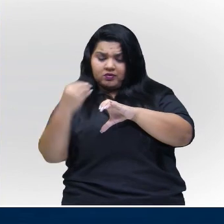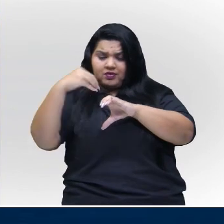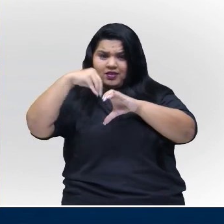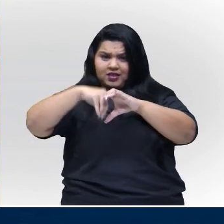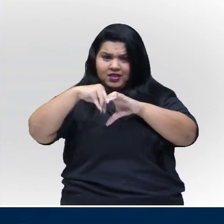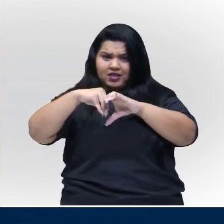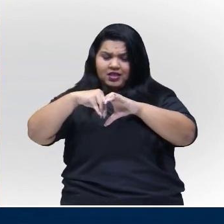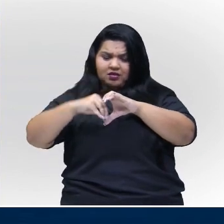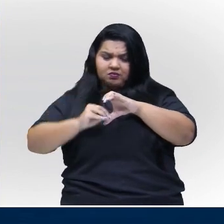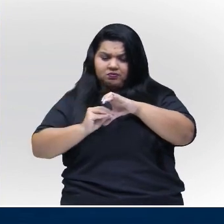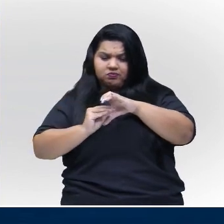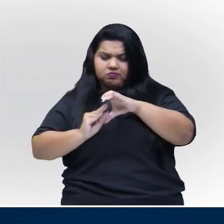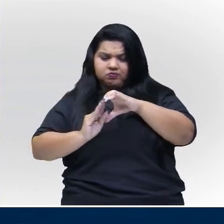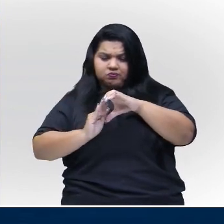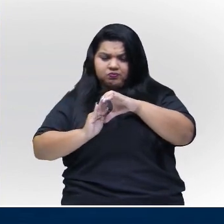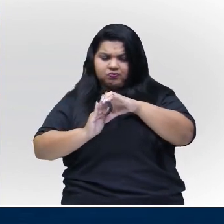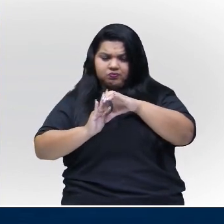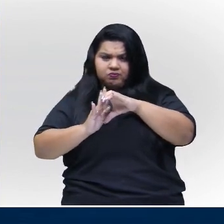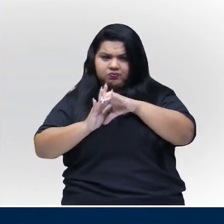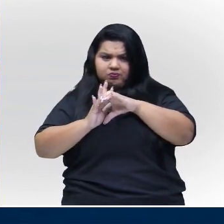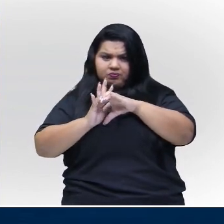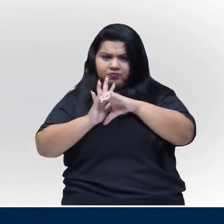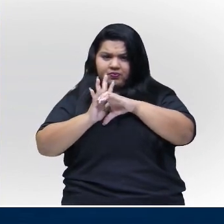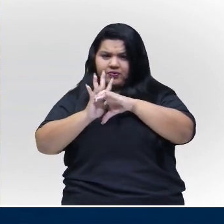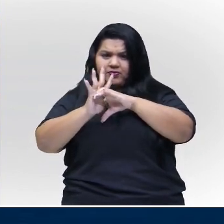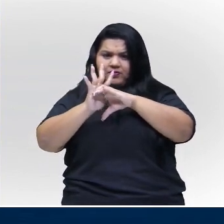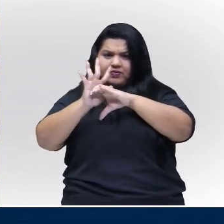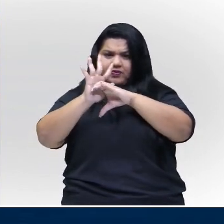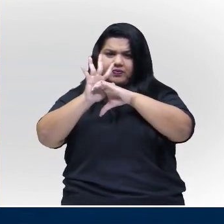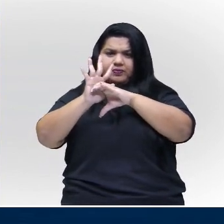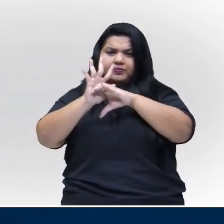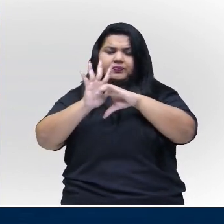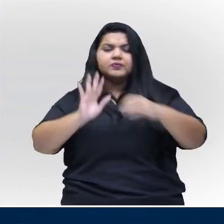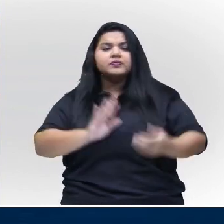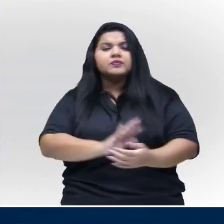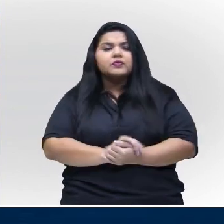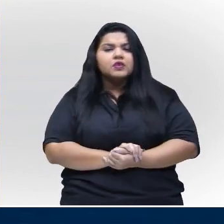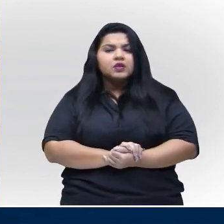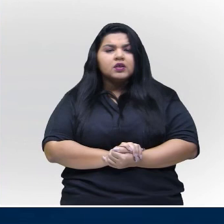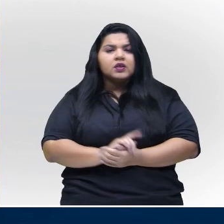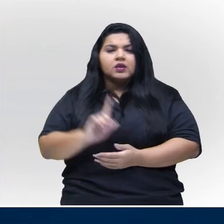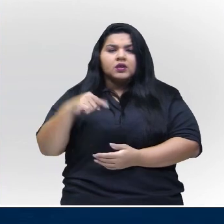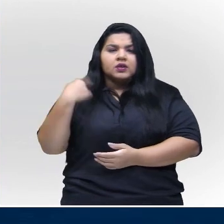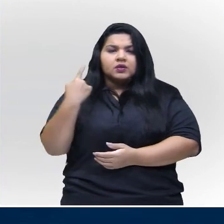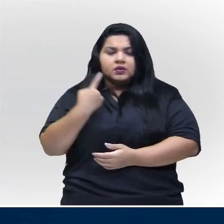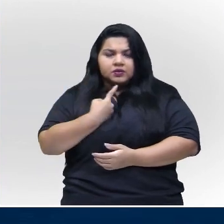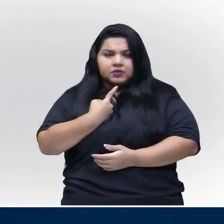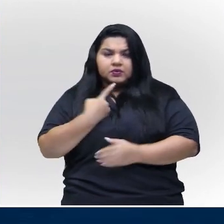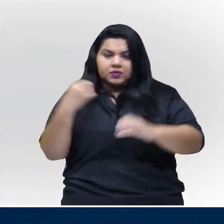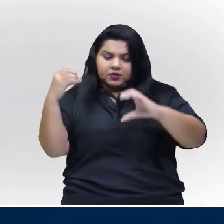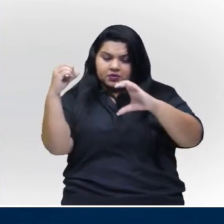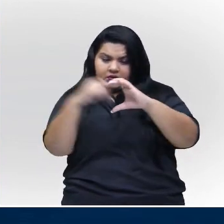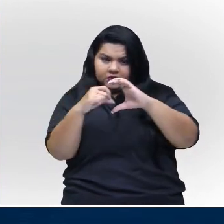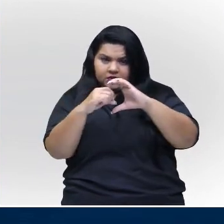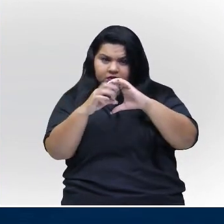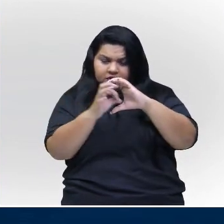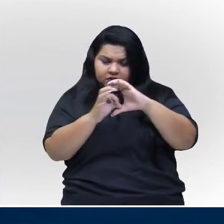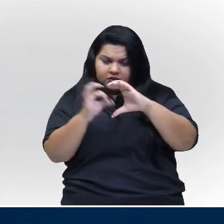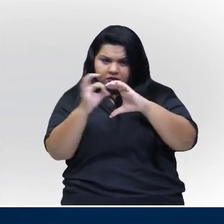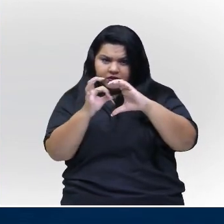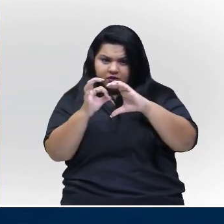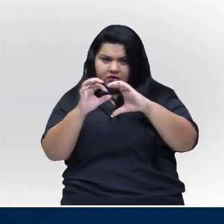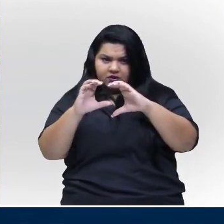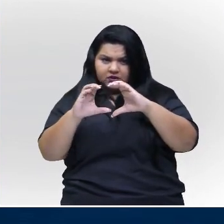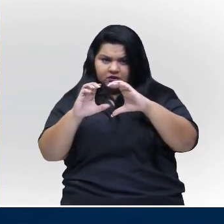e crescem pelo alongamento de seus microtúbulos. Então, olha só, nós temos lá no interior da célula os centríolos, né, que é